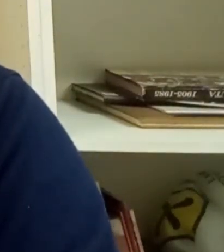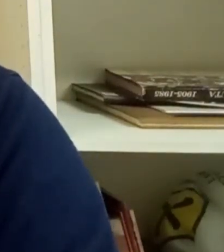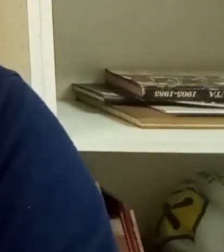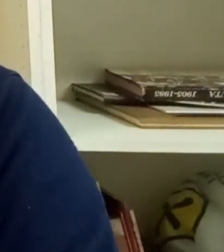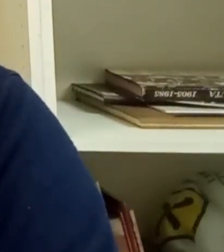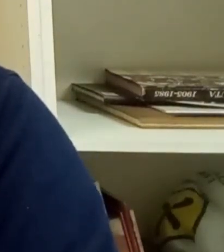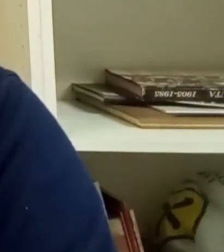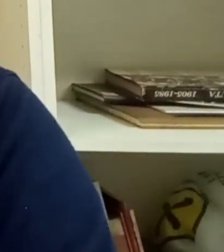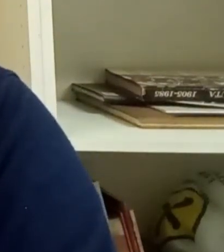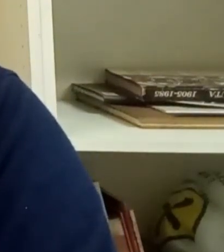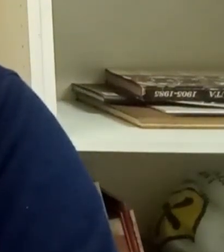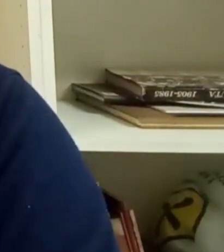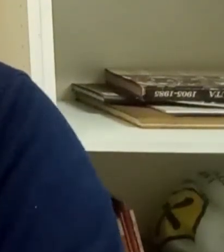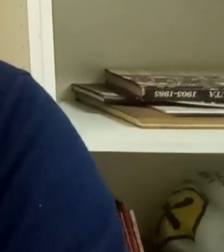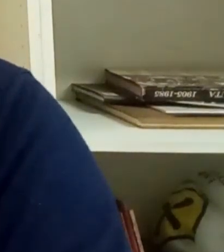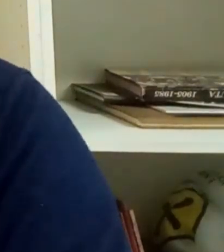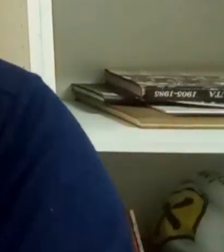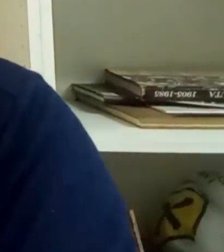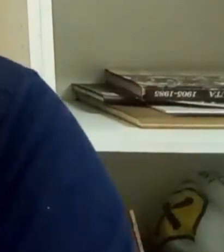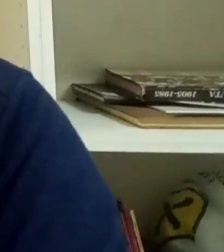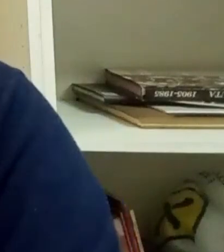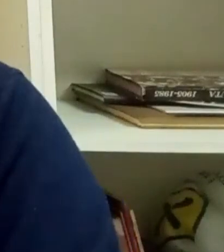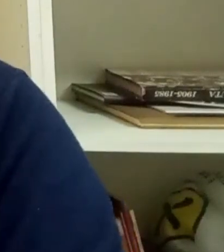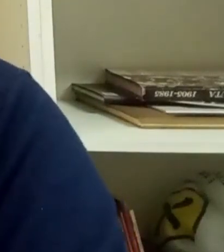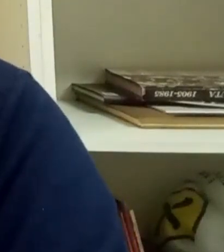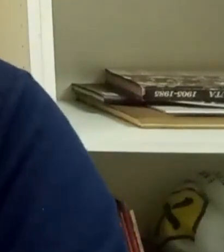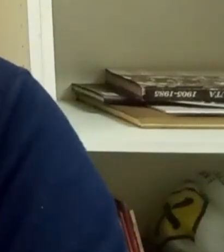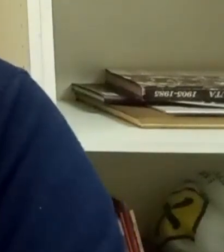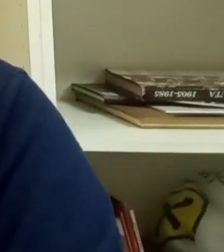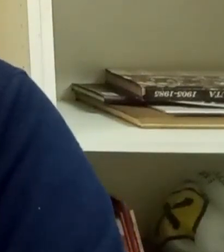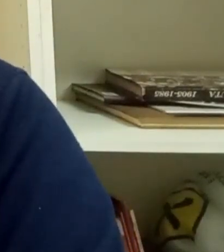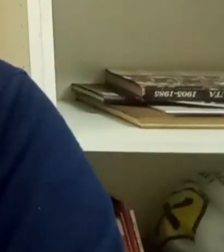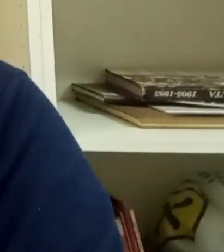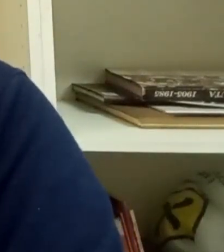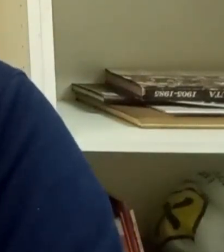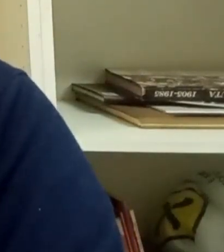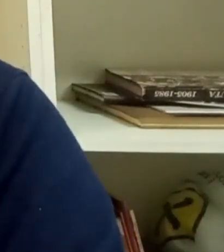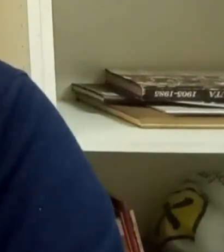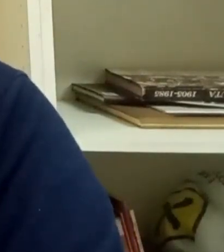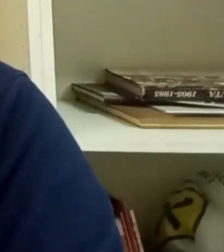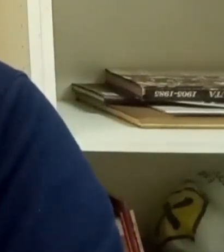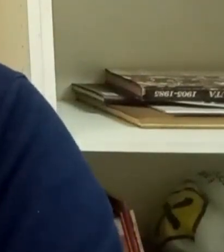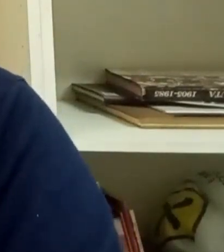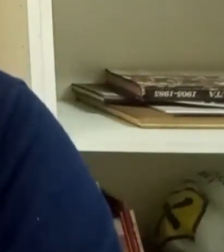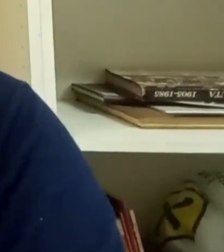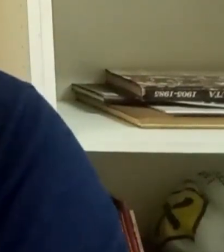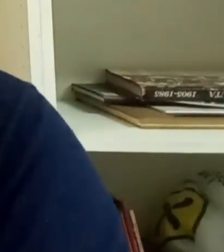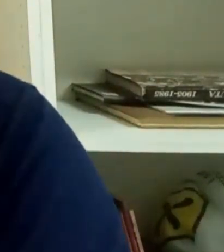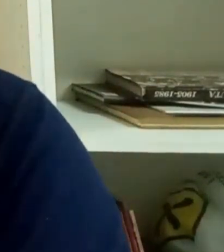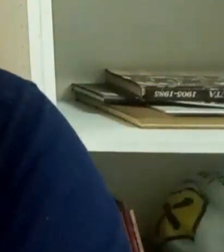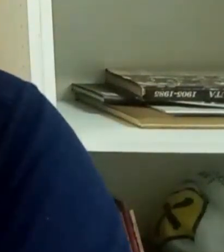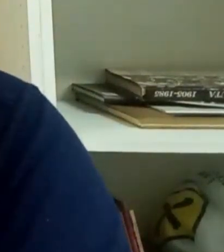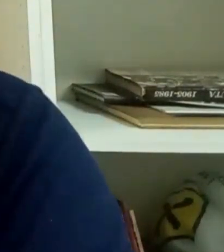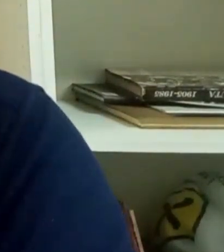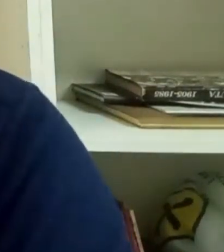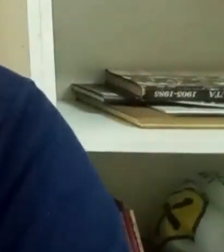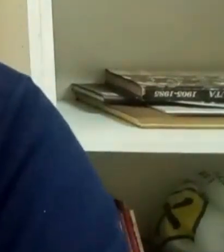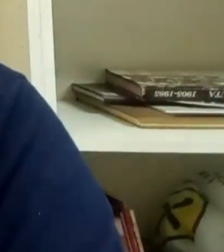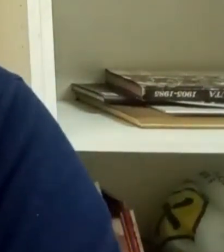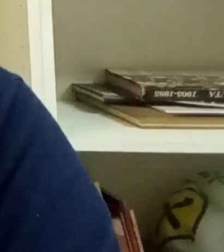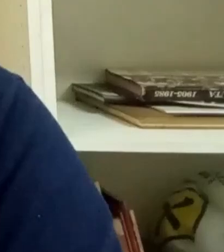Saberes em Casa. Vou me despedindo, muito obrigado pela atenção de vocês.